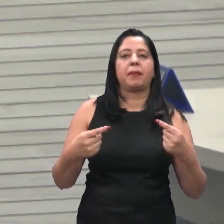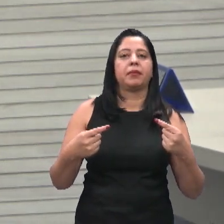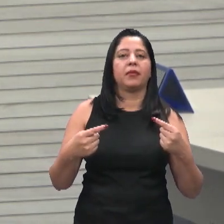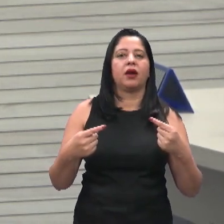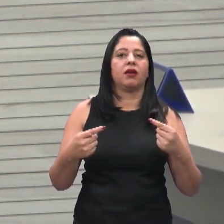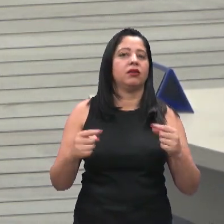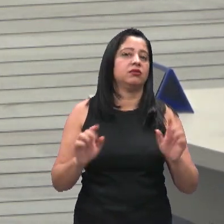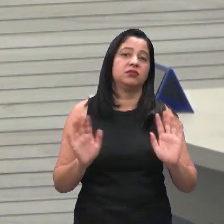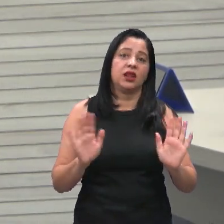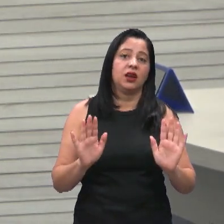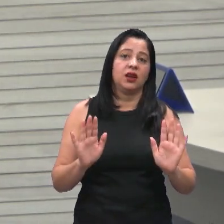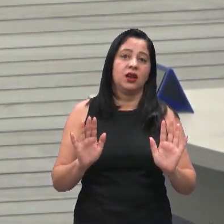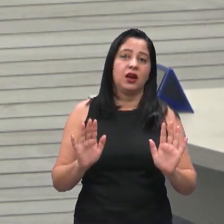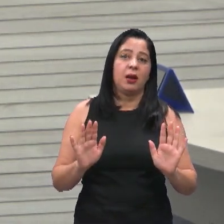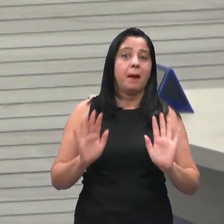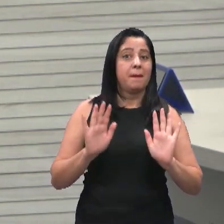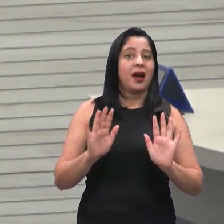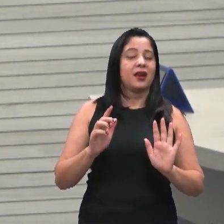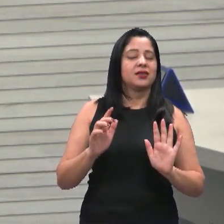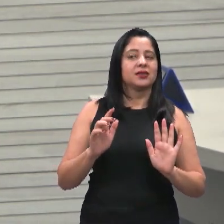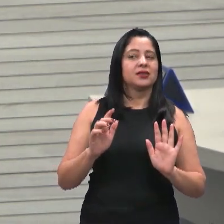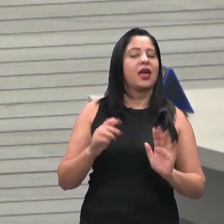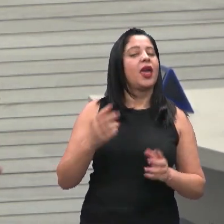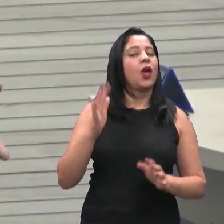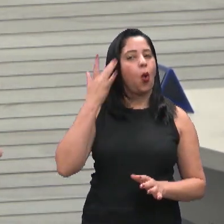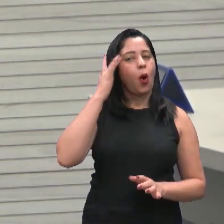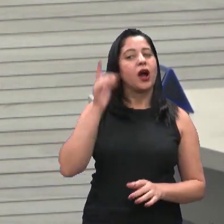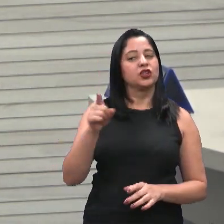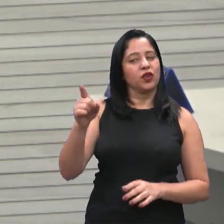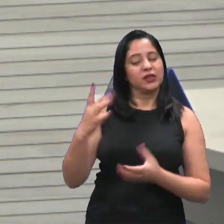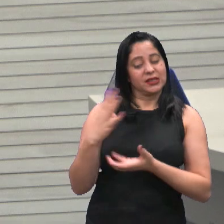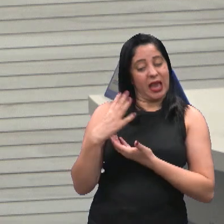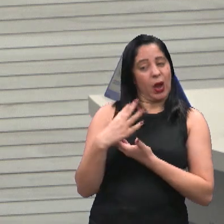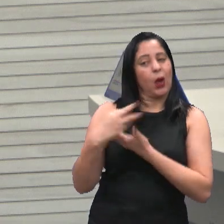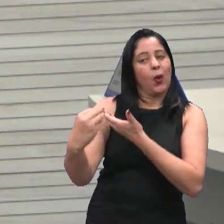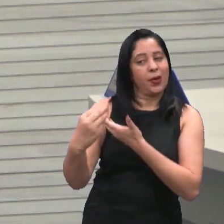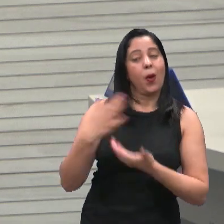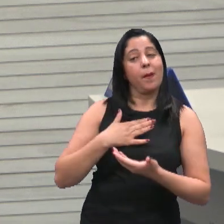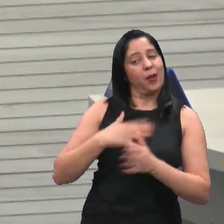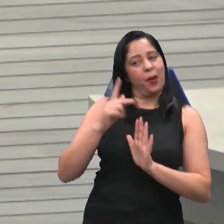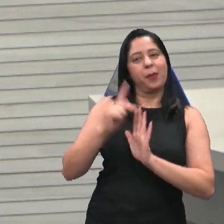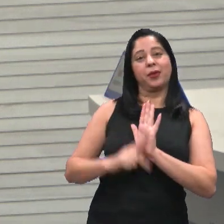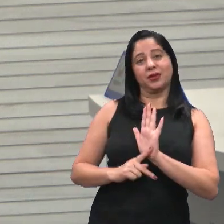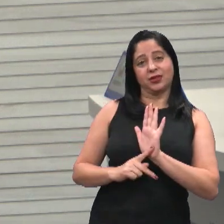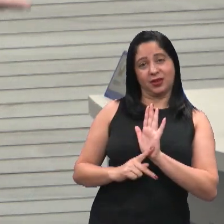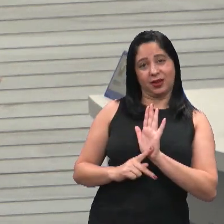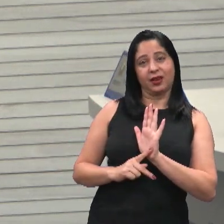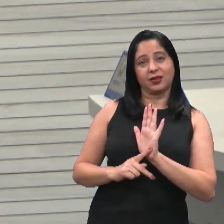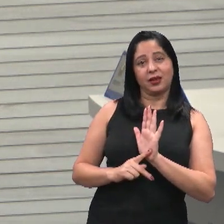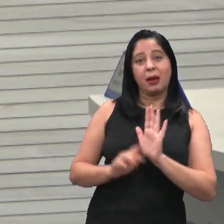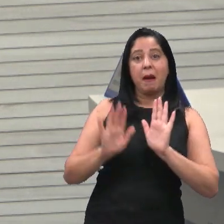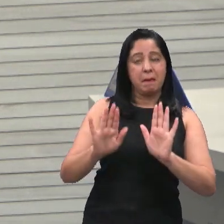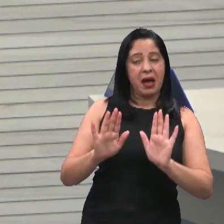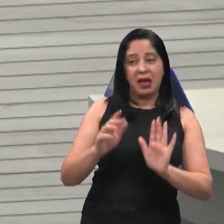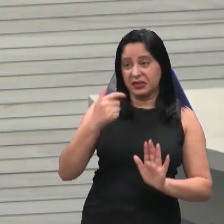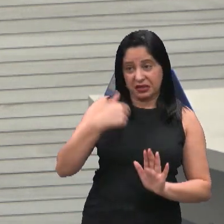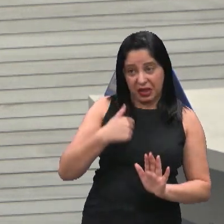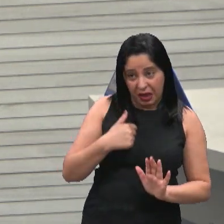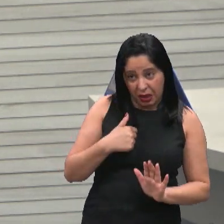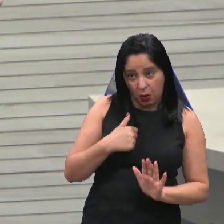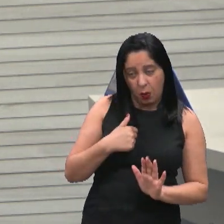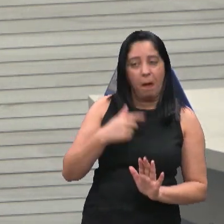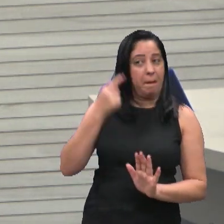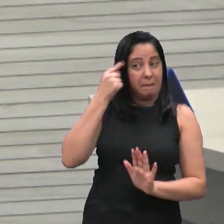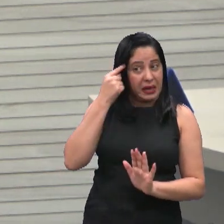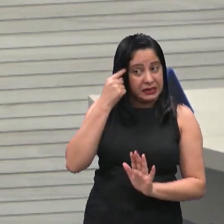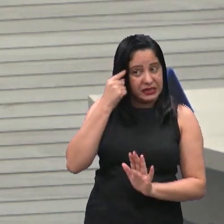aqui que o senhor copiou o meu projeto, já que o meu projeto é anterior. Eu poderia pensar isso. Não pensarei isso do senhor,